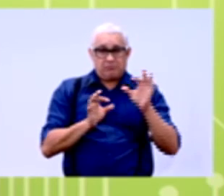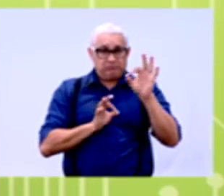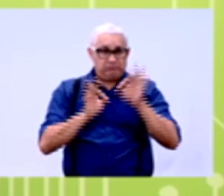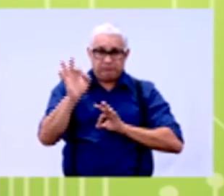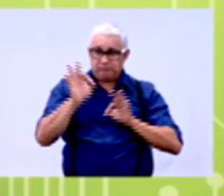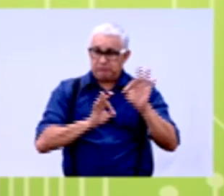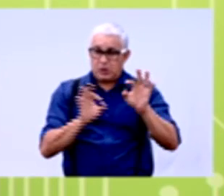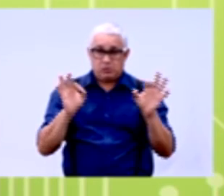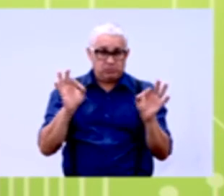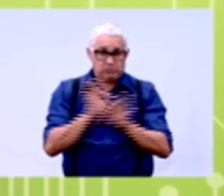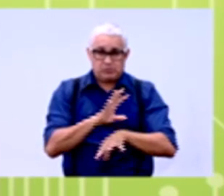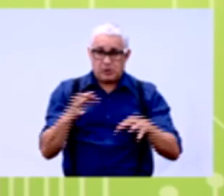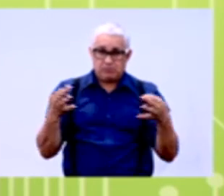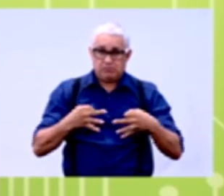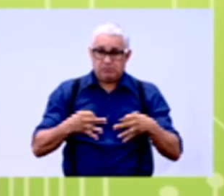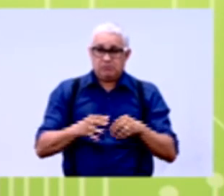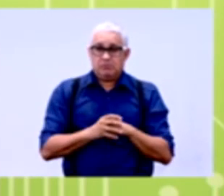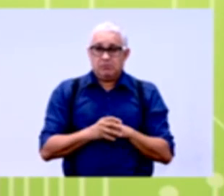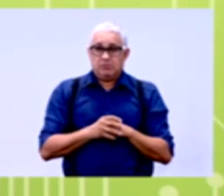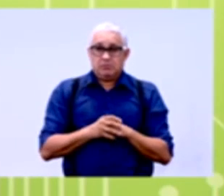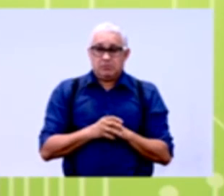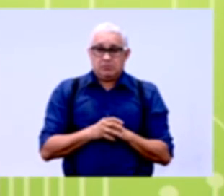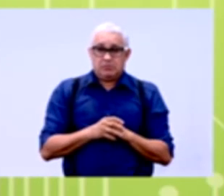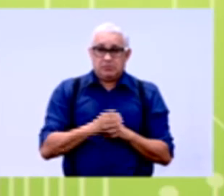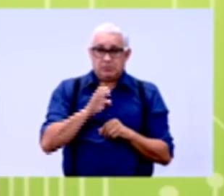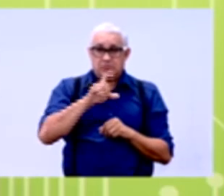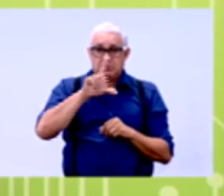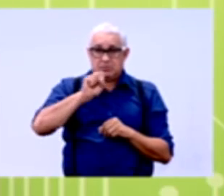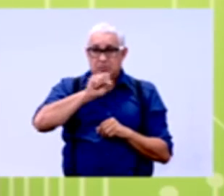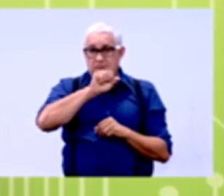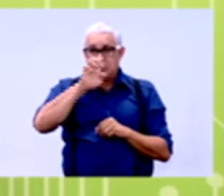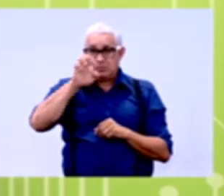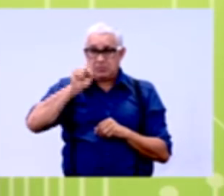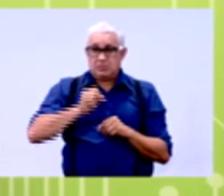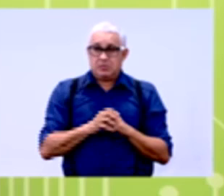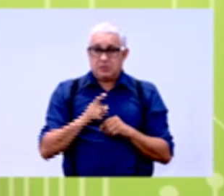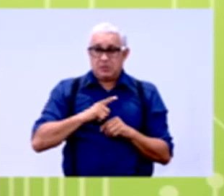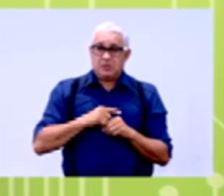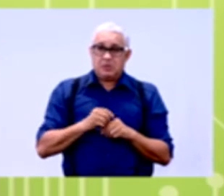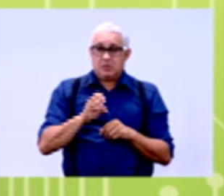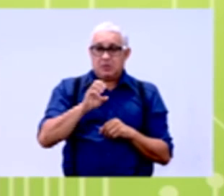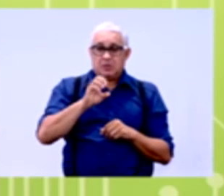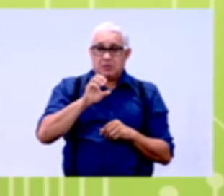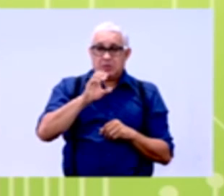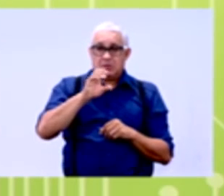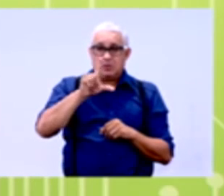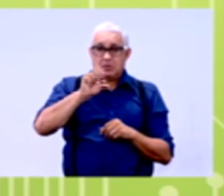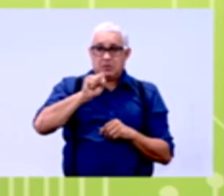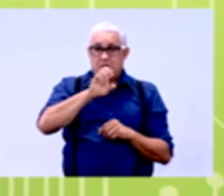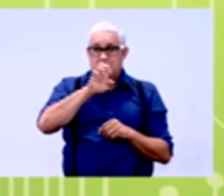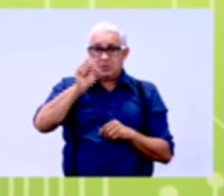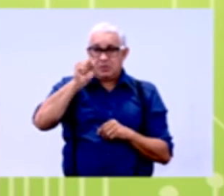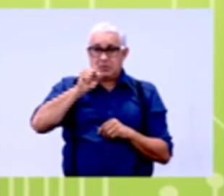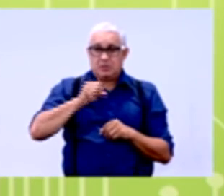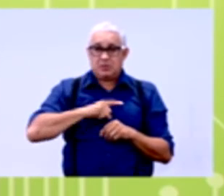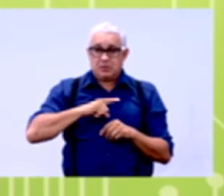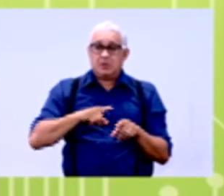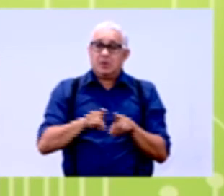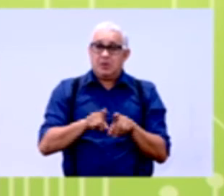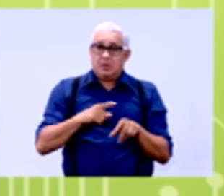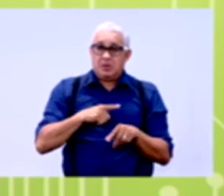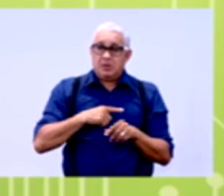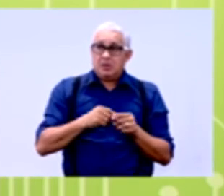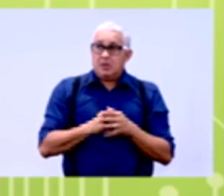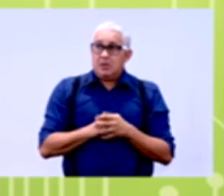de classes. Com esse modelo bem construído de classes, em que aí nós temos as classes e além delas,